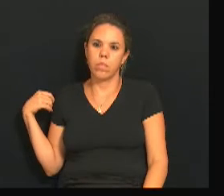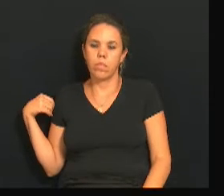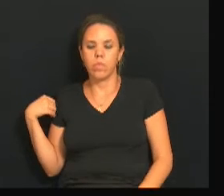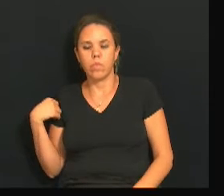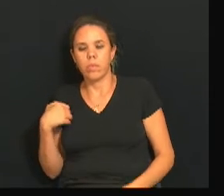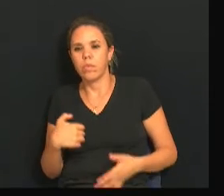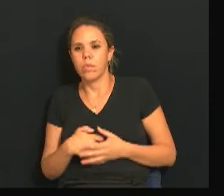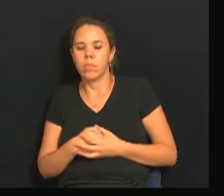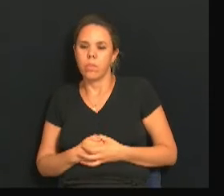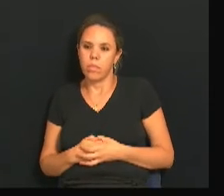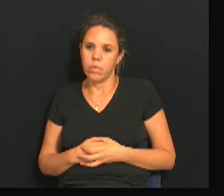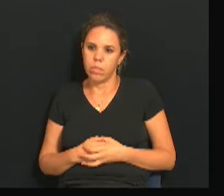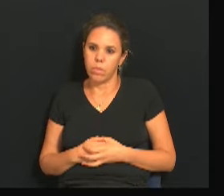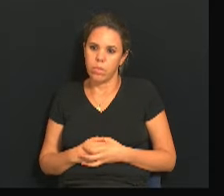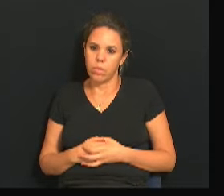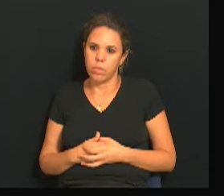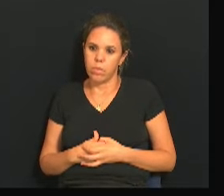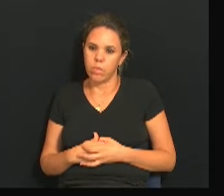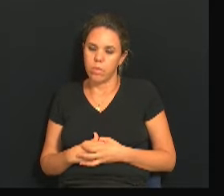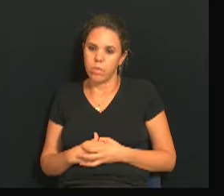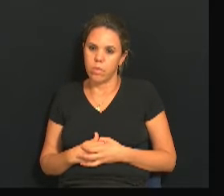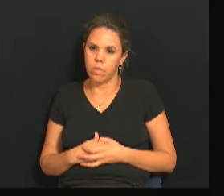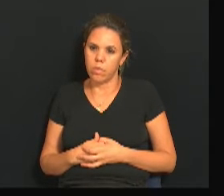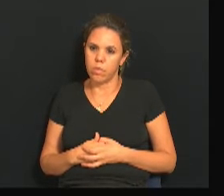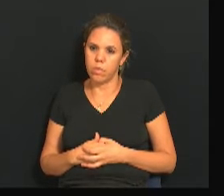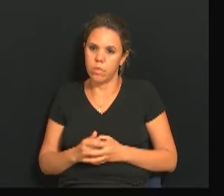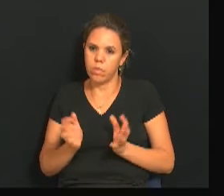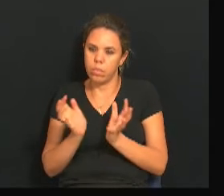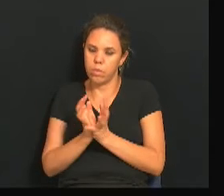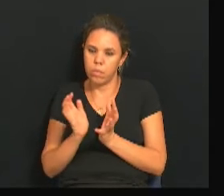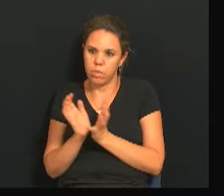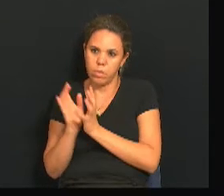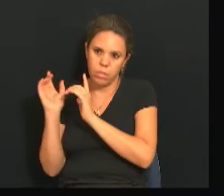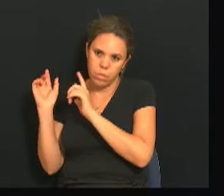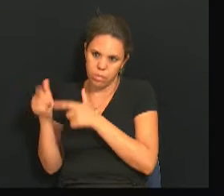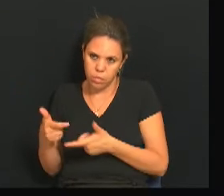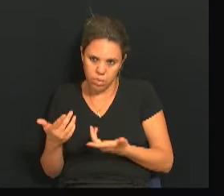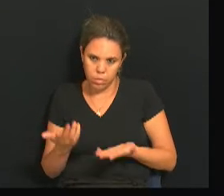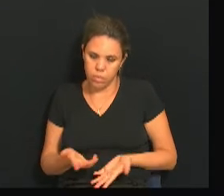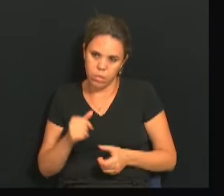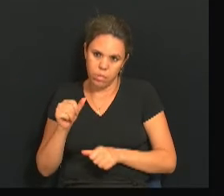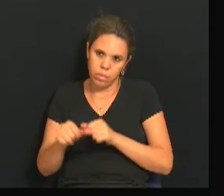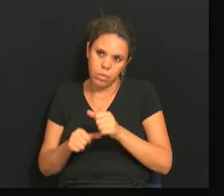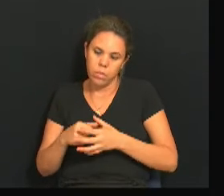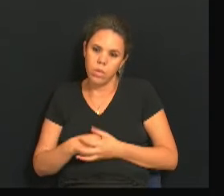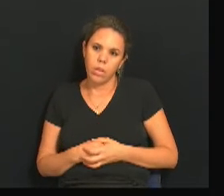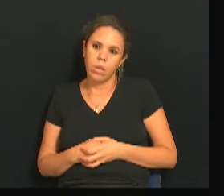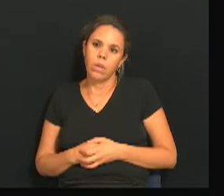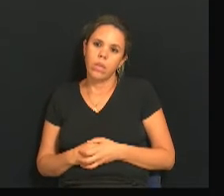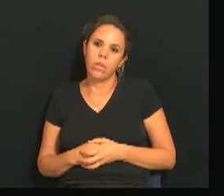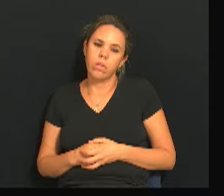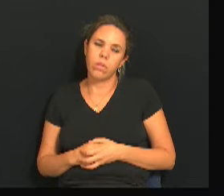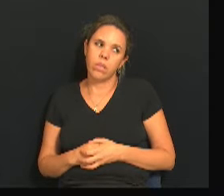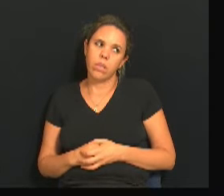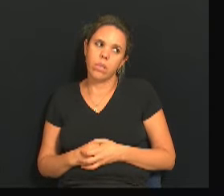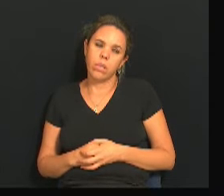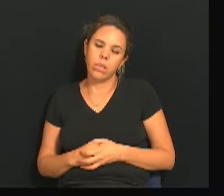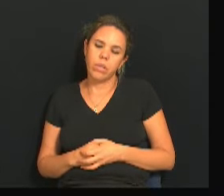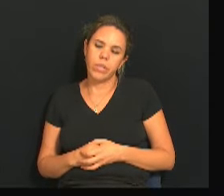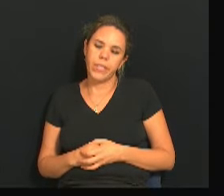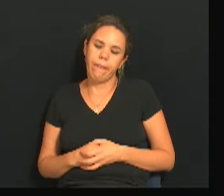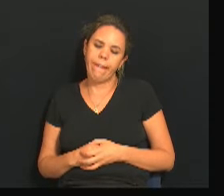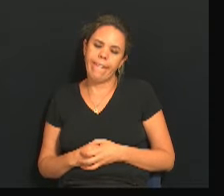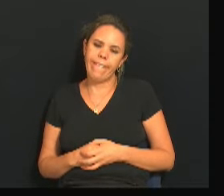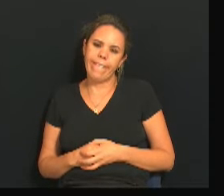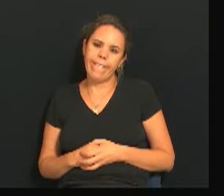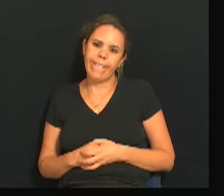com uma Câmara altamente conservadora, né? E é isso, não que mudou muito o cenário hoje, mas talvez as condições hoje para o